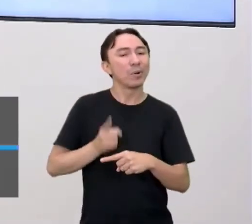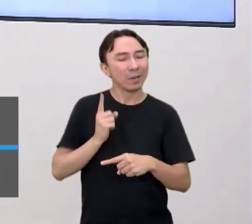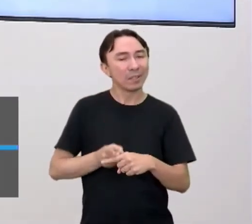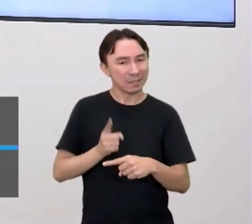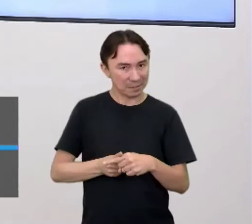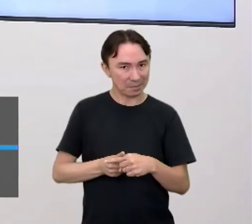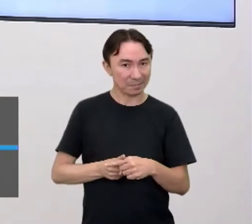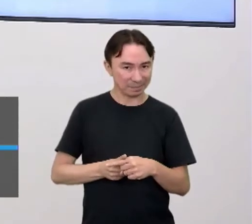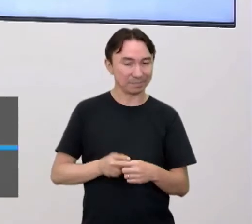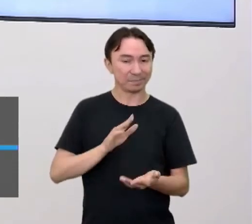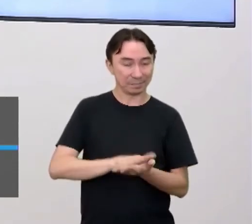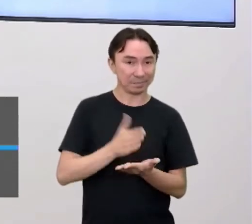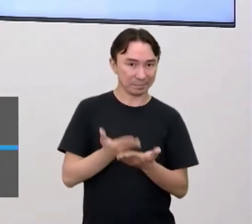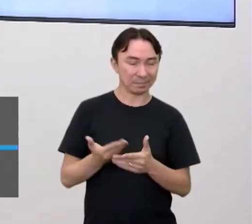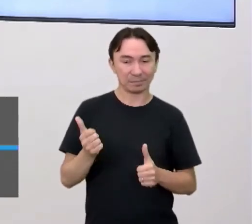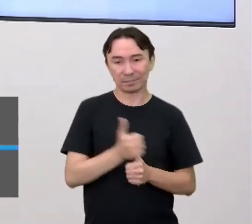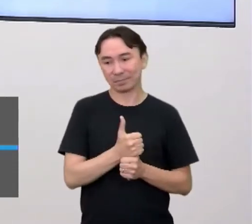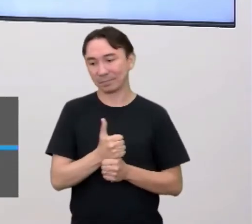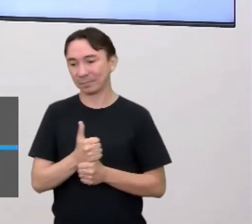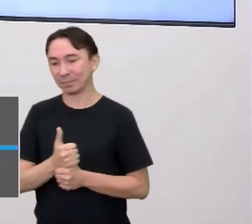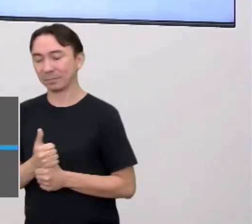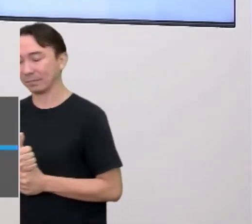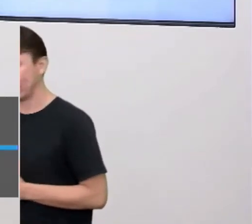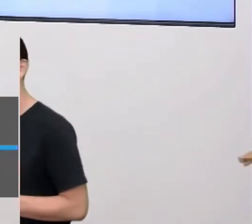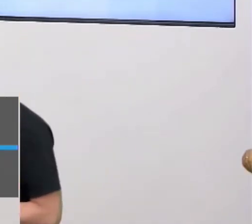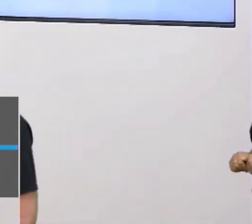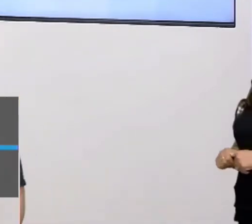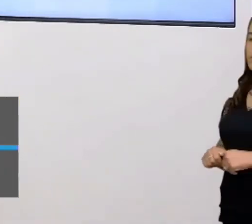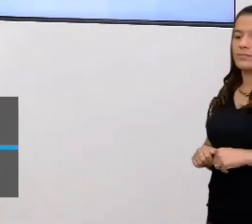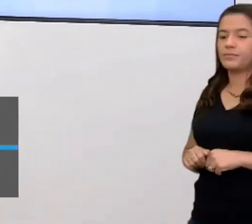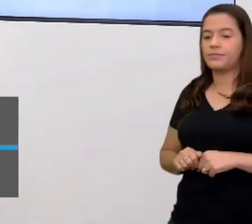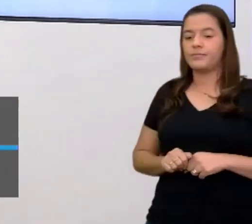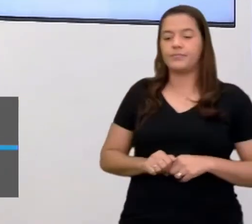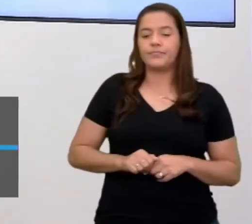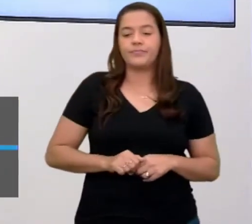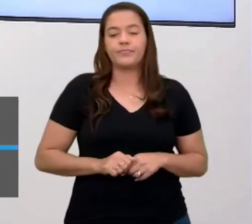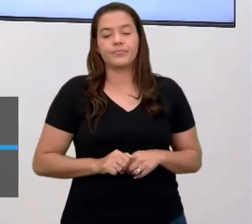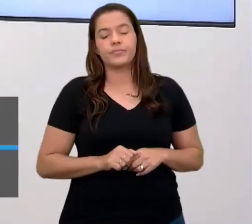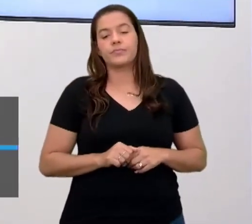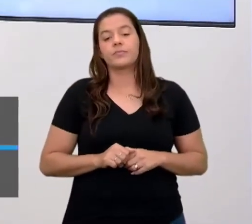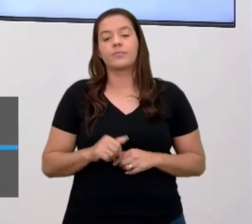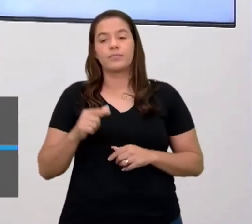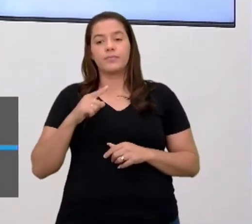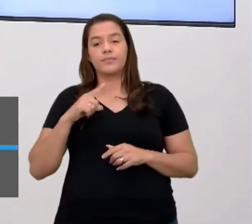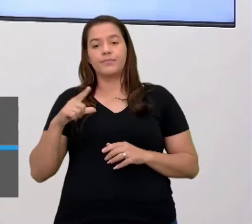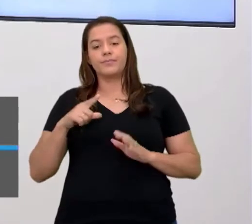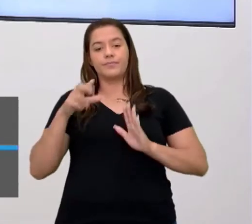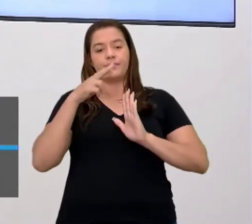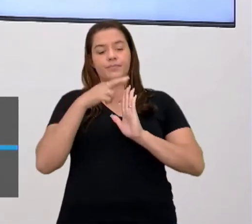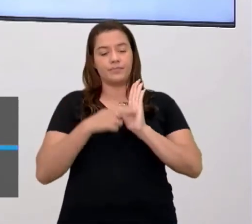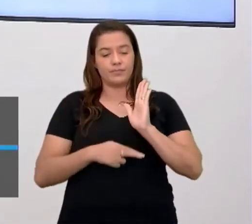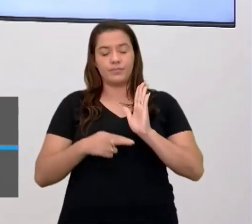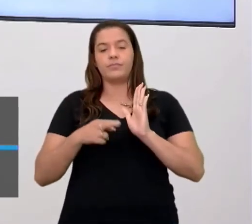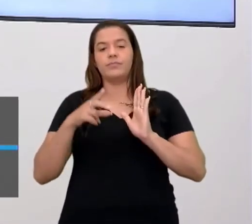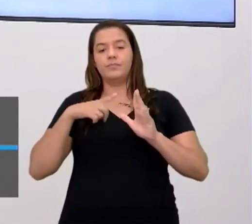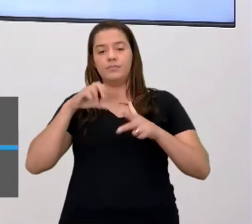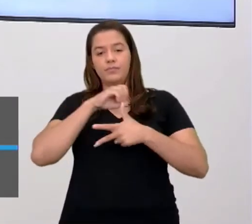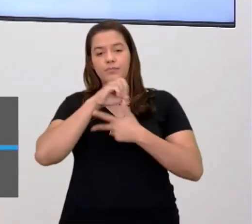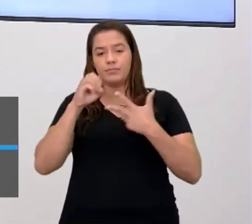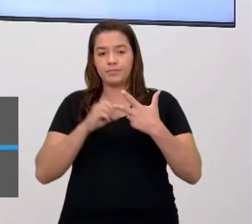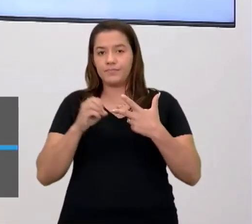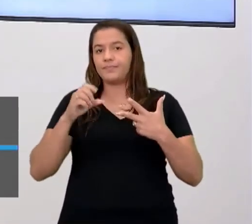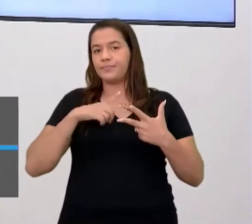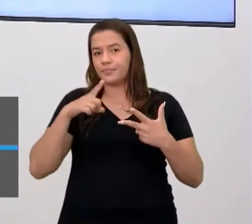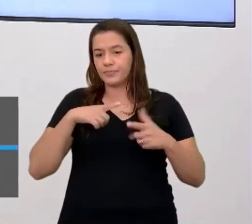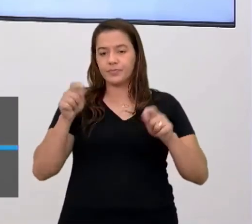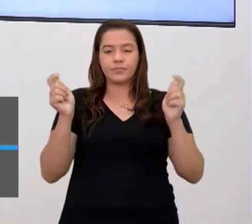sim esse fio, né, lá no final para as questões do Enem, para a redação do Enem. Então, a questão do consenso é até da problemática